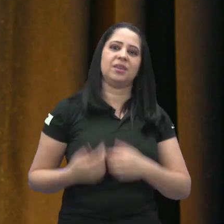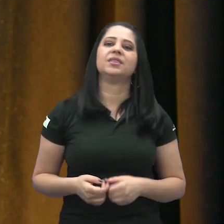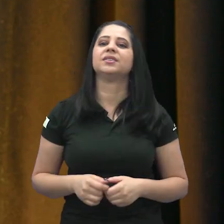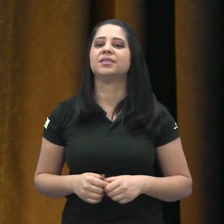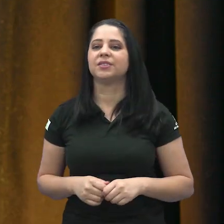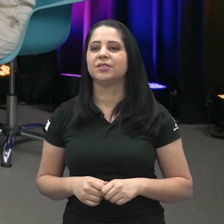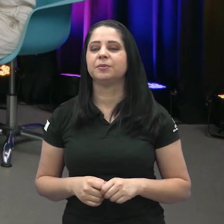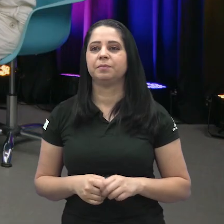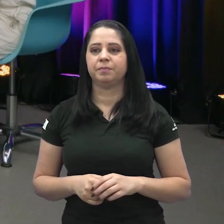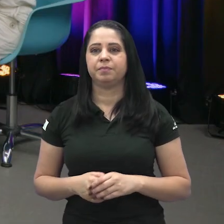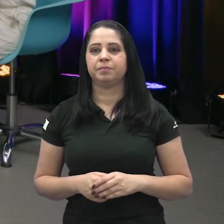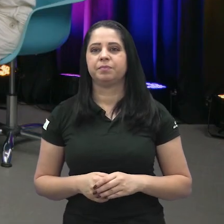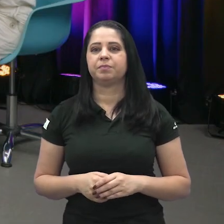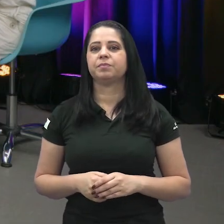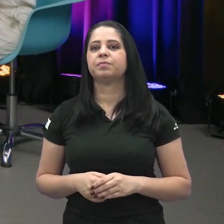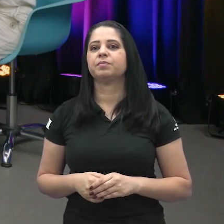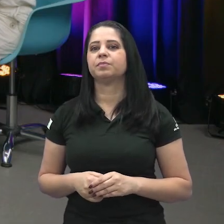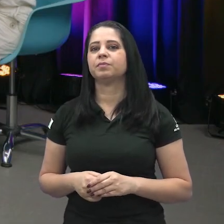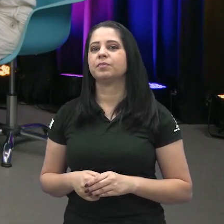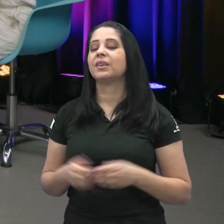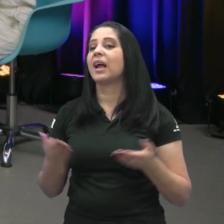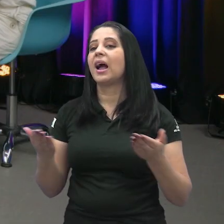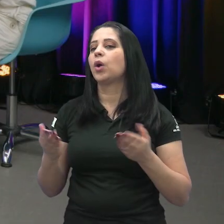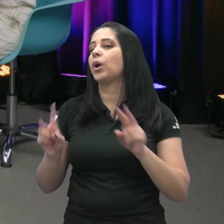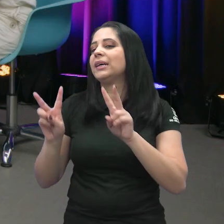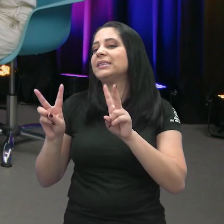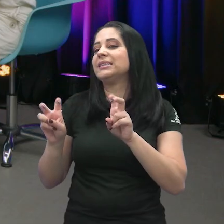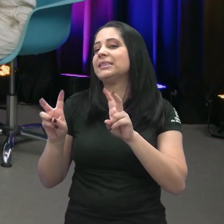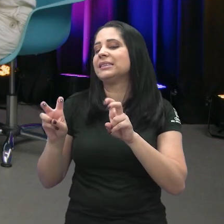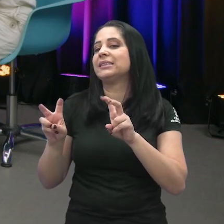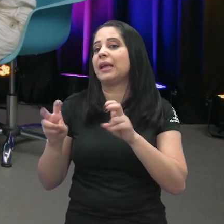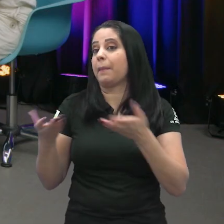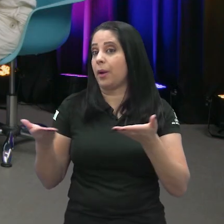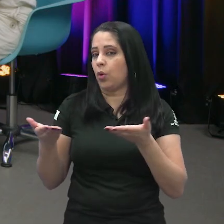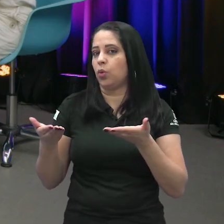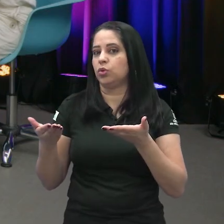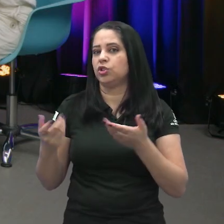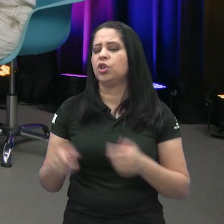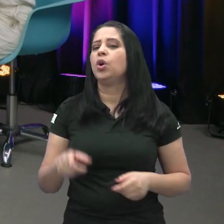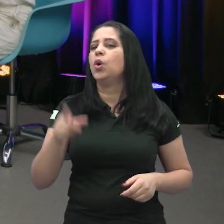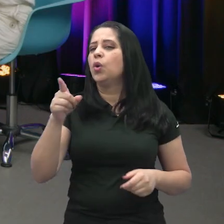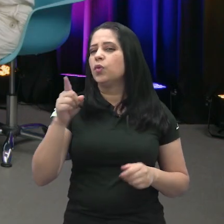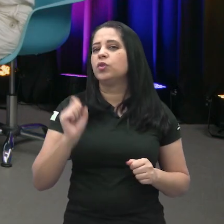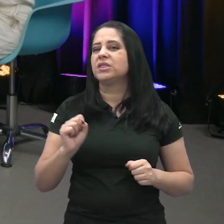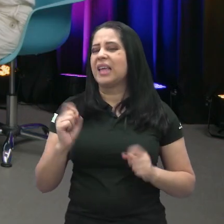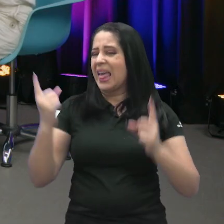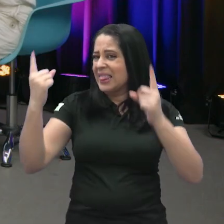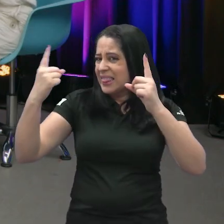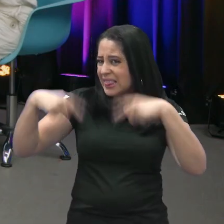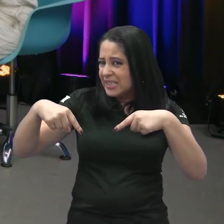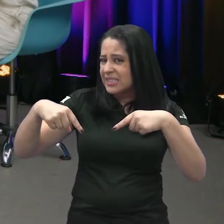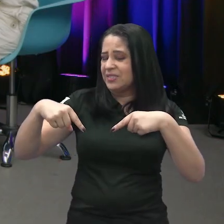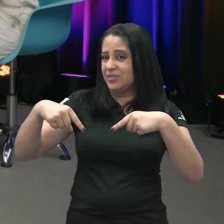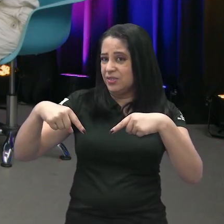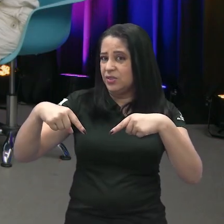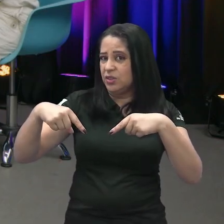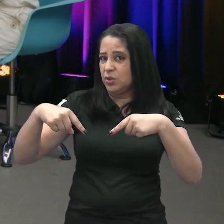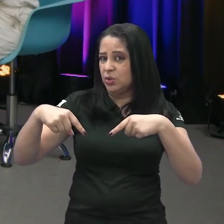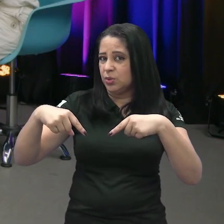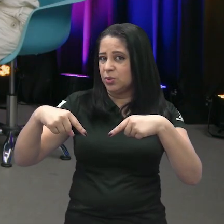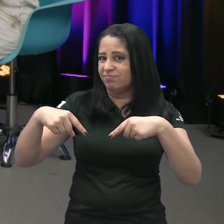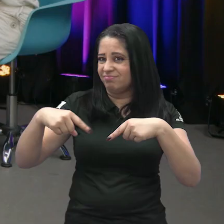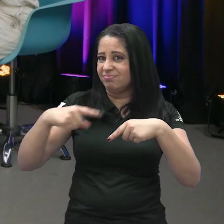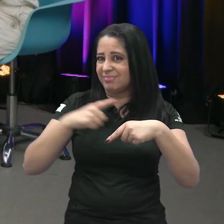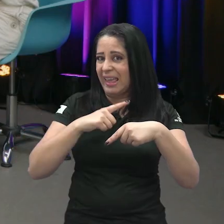ser vereador. Muito bom. Diz pra gente, voltando um pouquinho para o nosso tema do nosso dia de hoje, você encontrou algum desafio